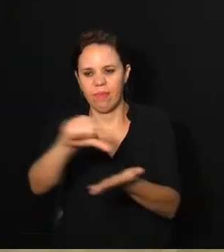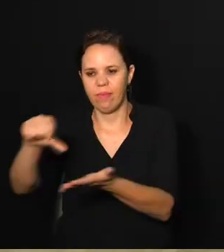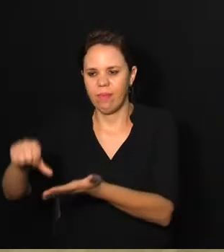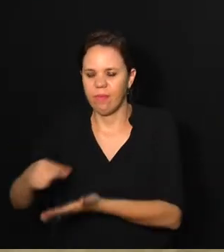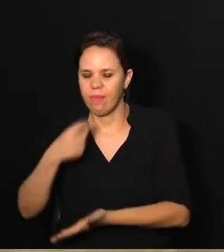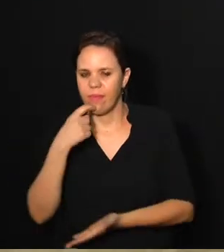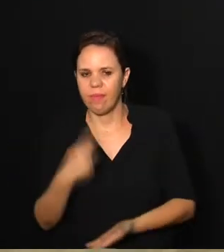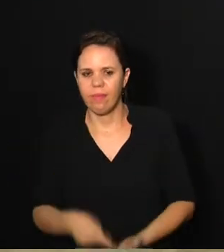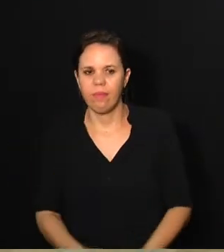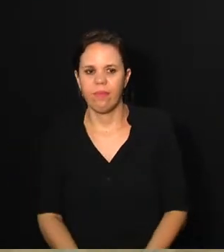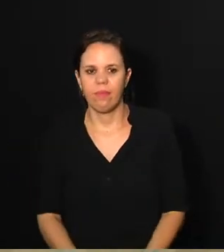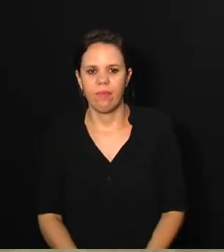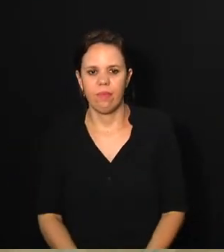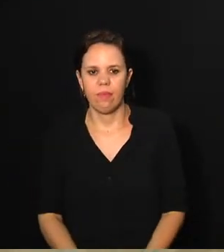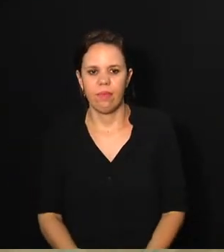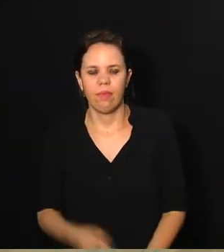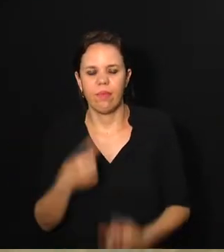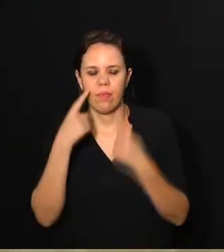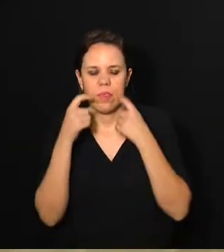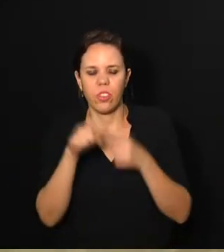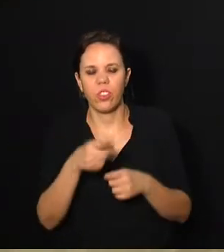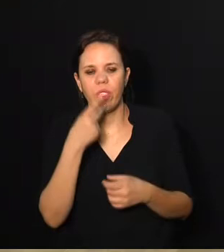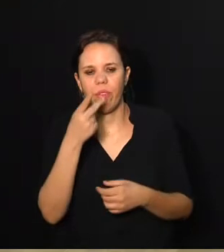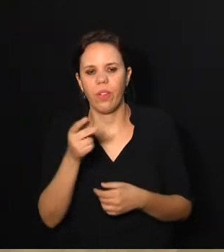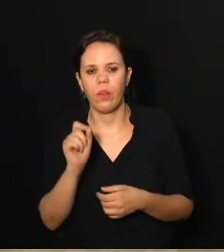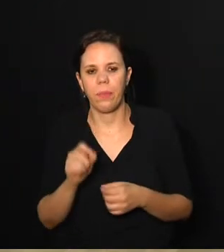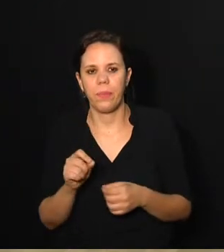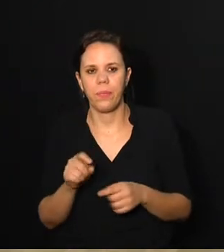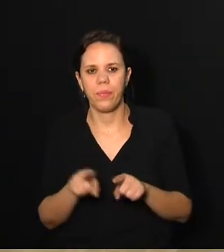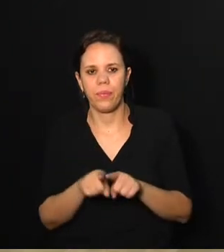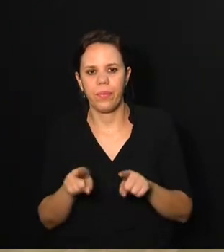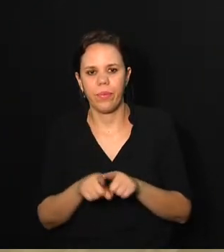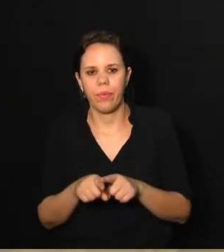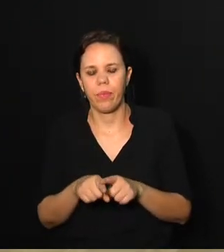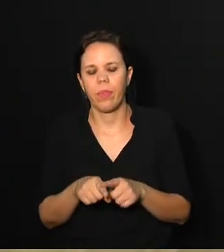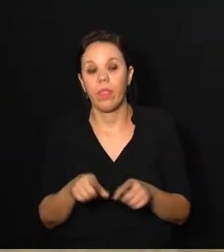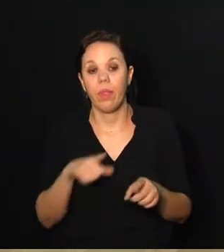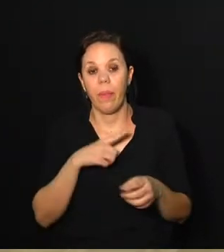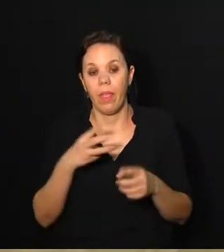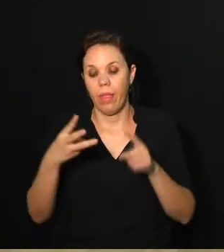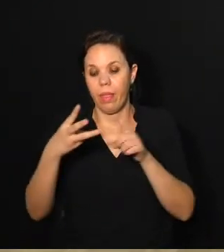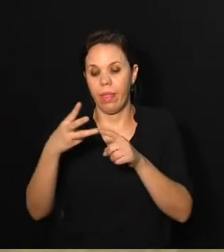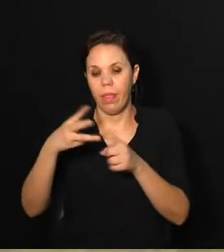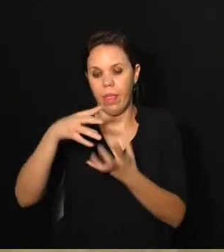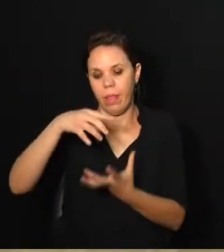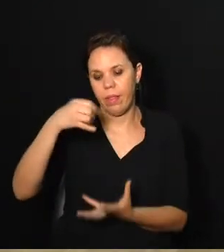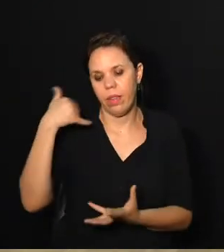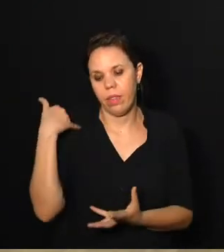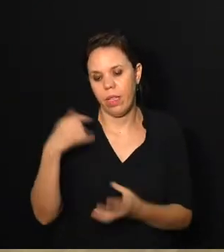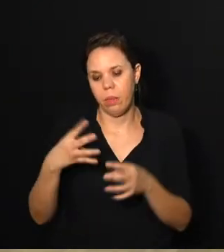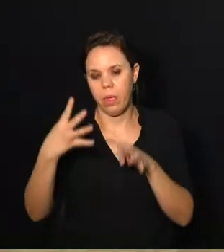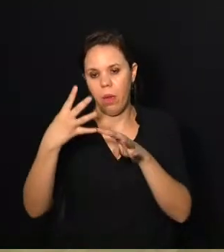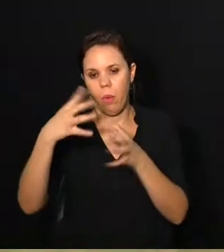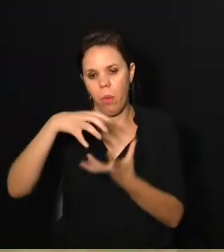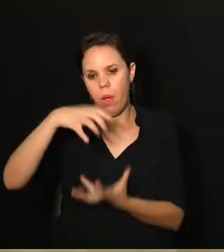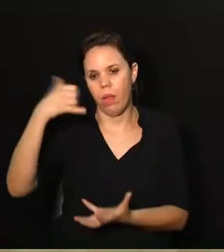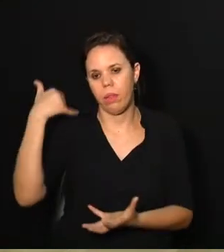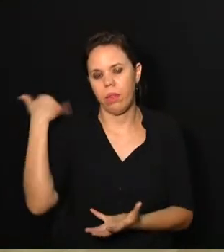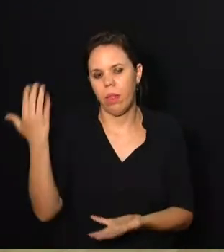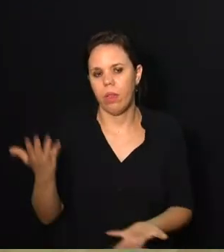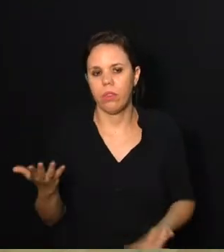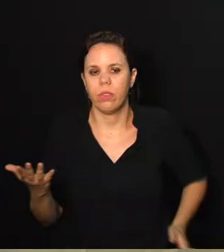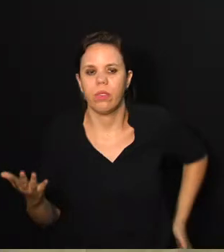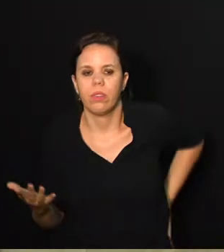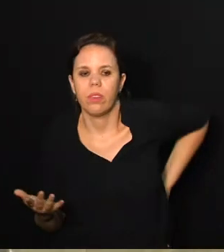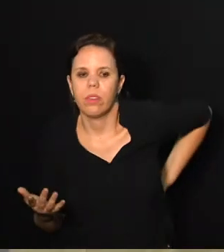de Campinas. Achei muito interessante quando foi dito que, além da terceira idade, existe também a quarta idade, né? Porque a terceira idade